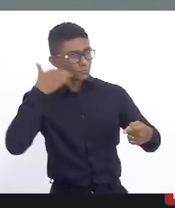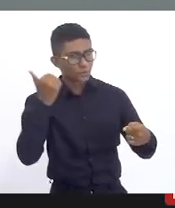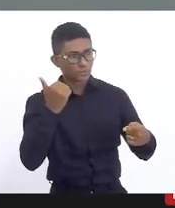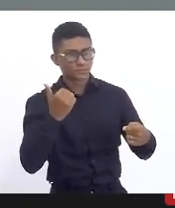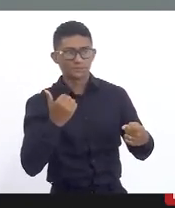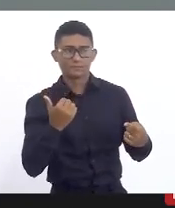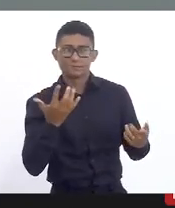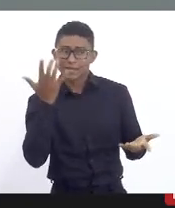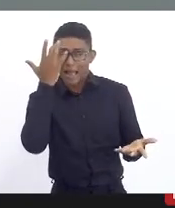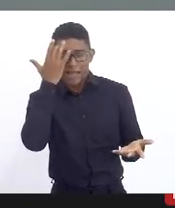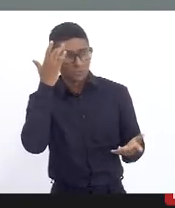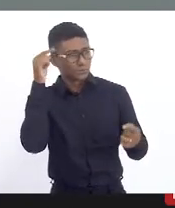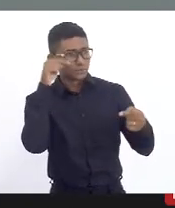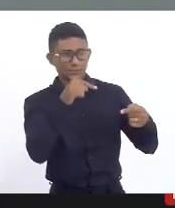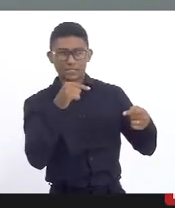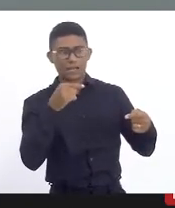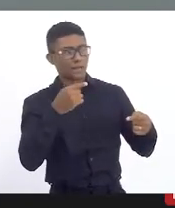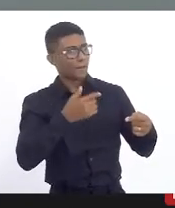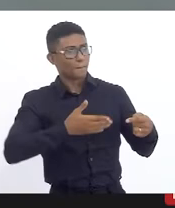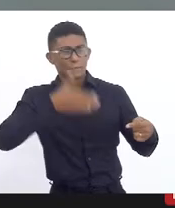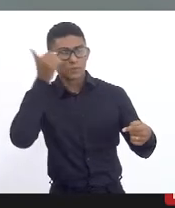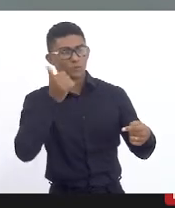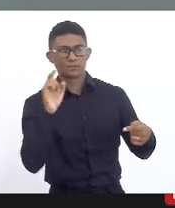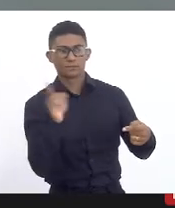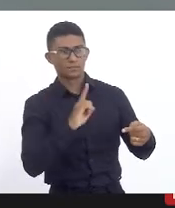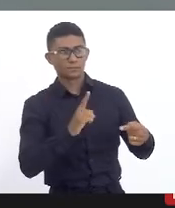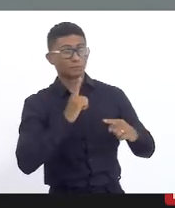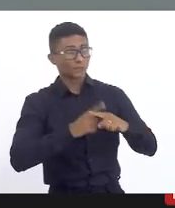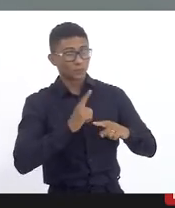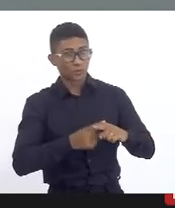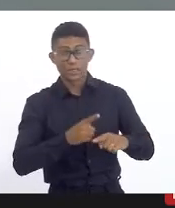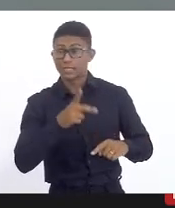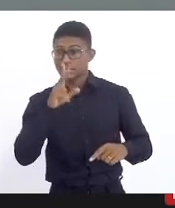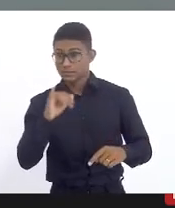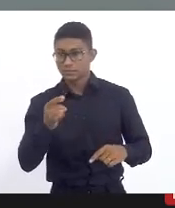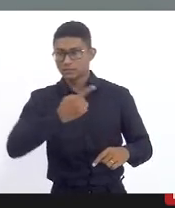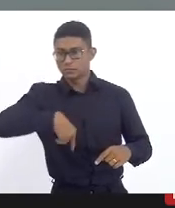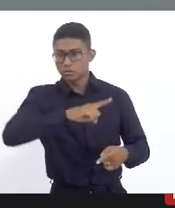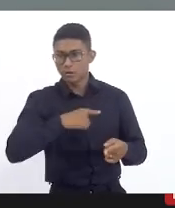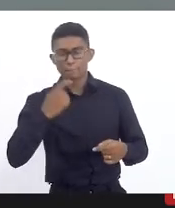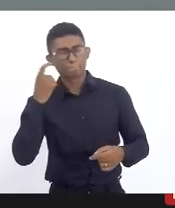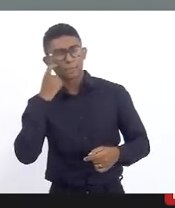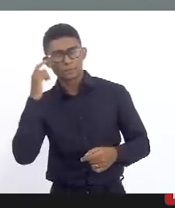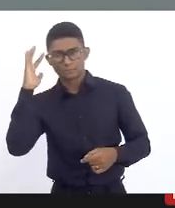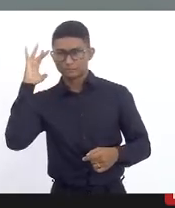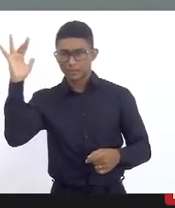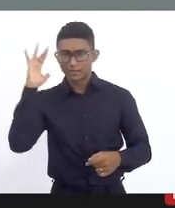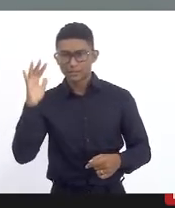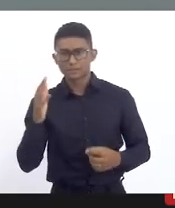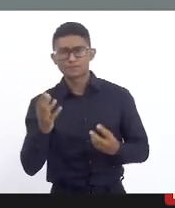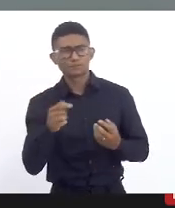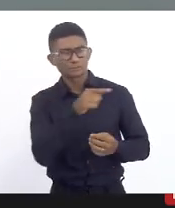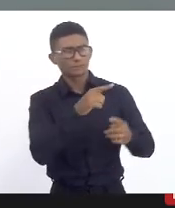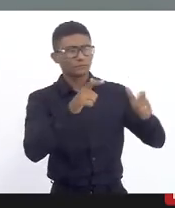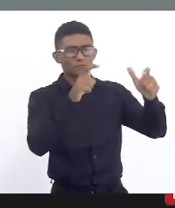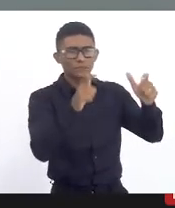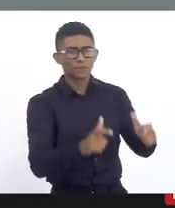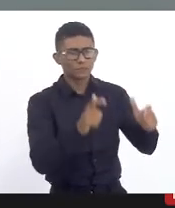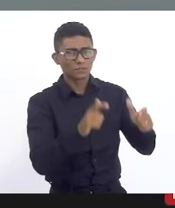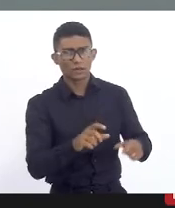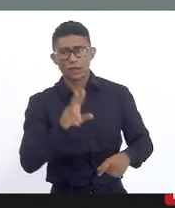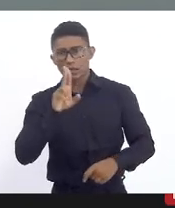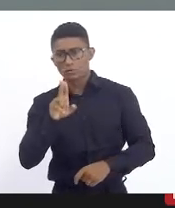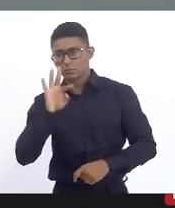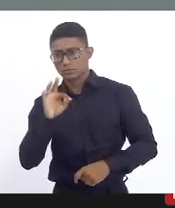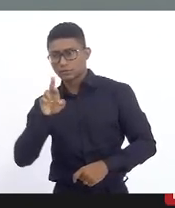que não é a melhor. Sabe por quê? Se você for analisar o ponto onde está localizado essas